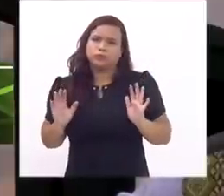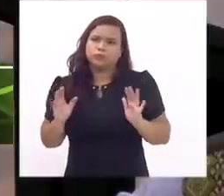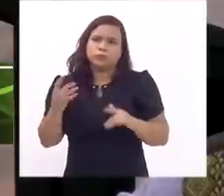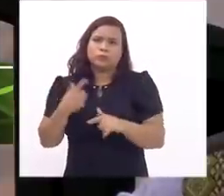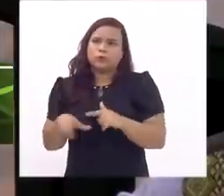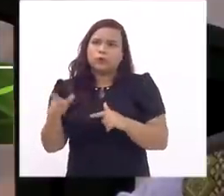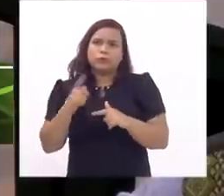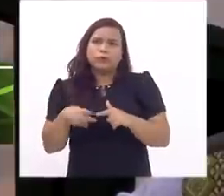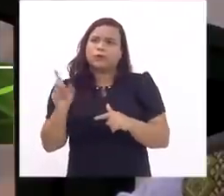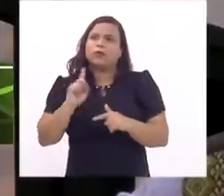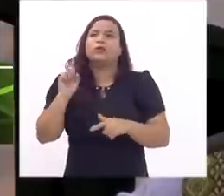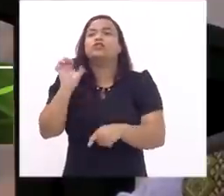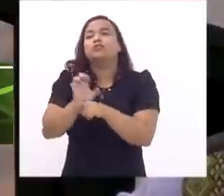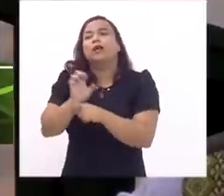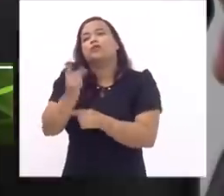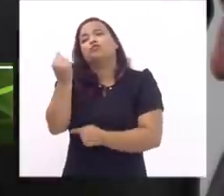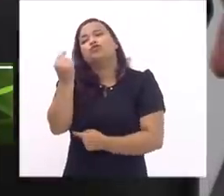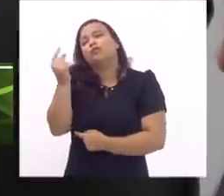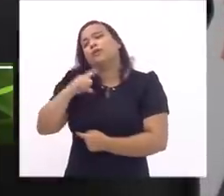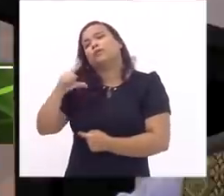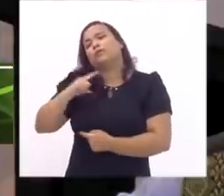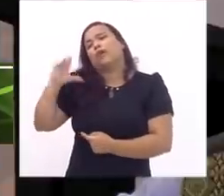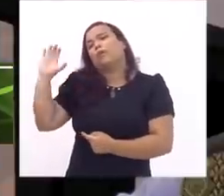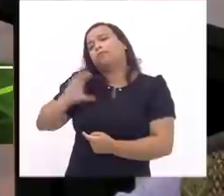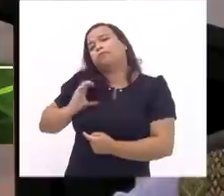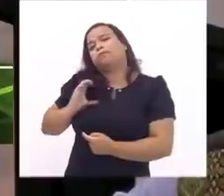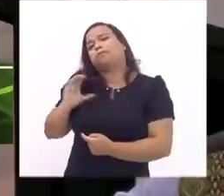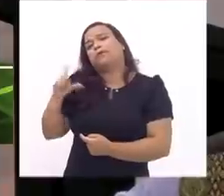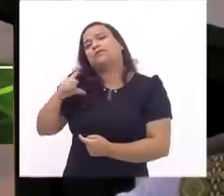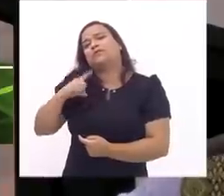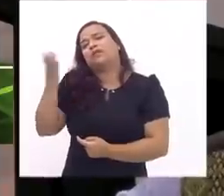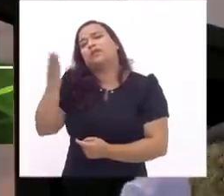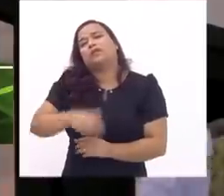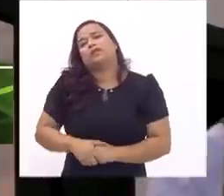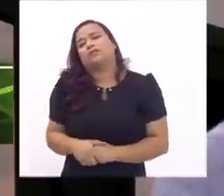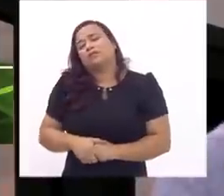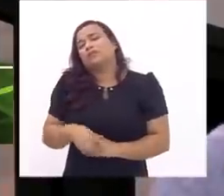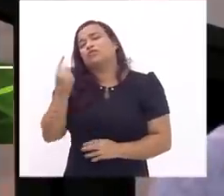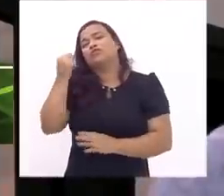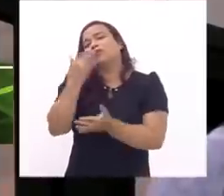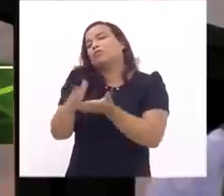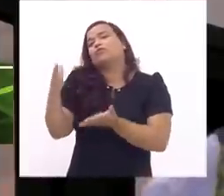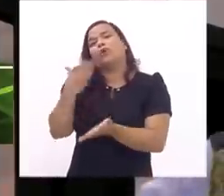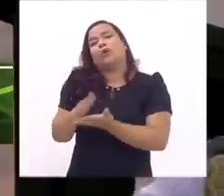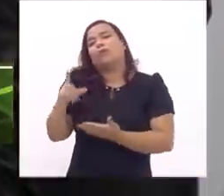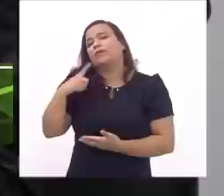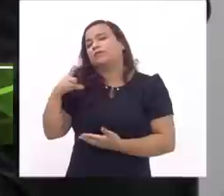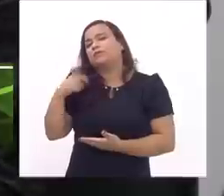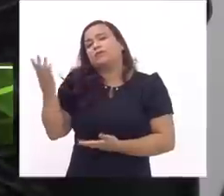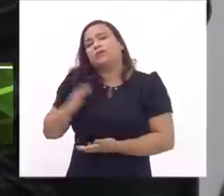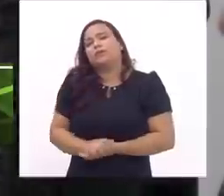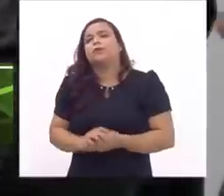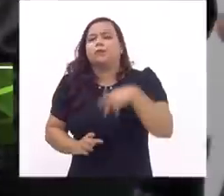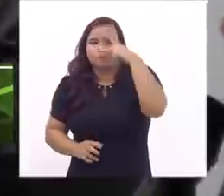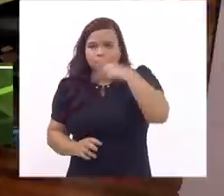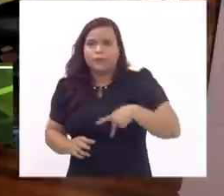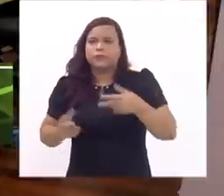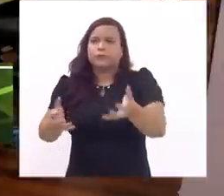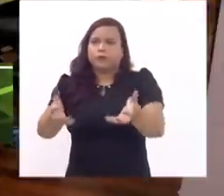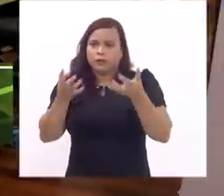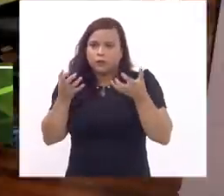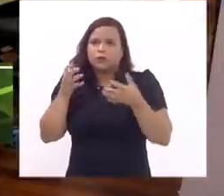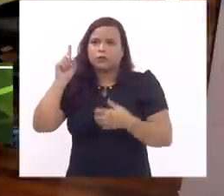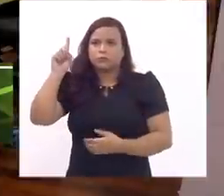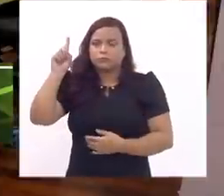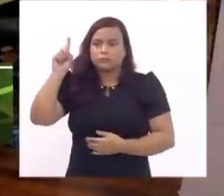está cheio de dinheiro. Desculpa falar dessa forma. Presidente. O Estado tem dinheiro de sobra com a própria venda da Presidente, cidade. Eu queria fazer uma parte. Enfim,